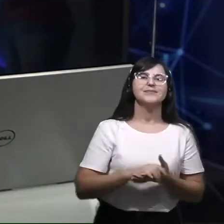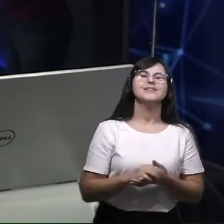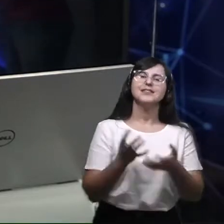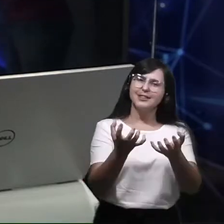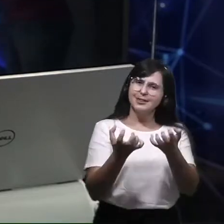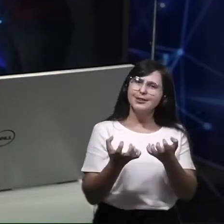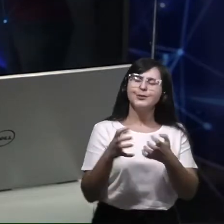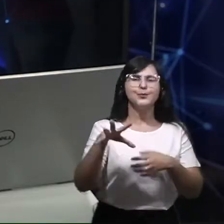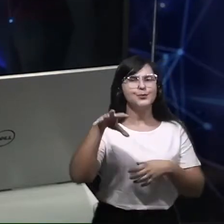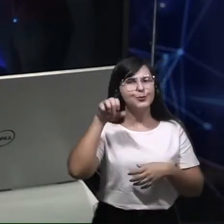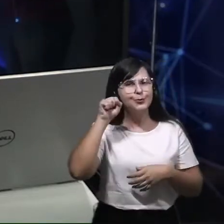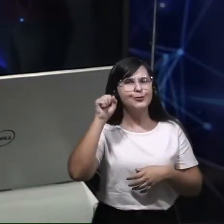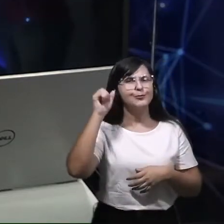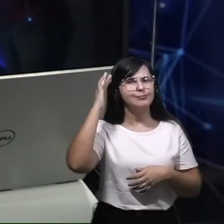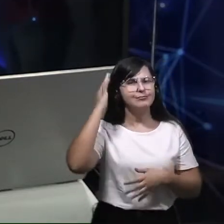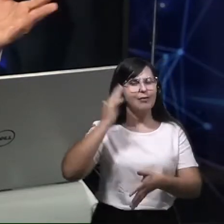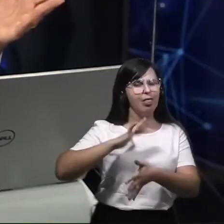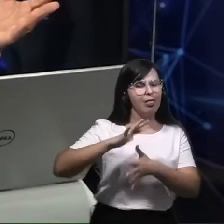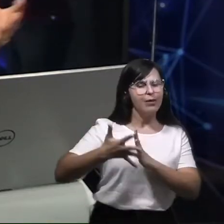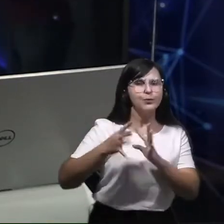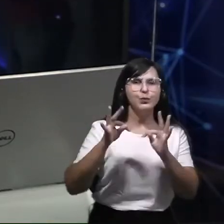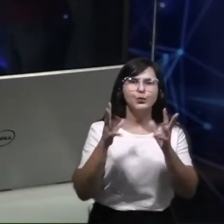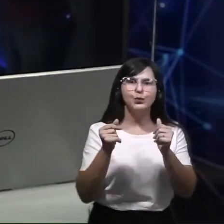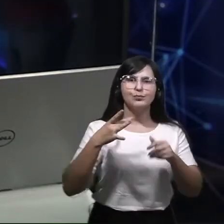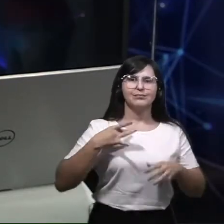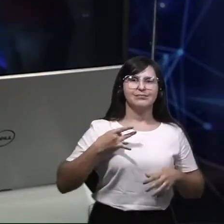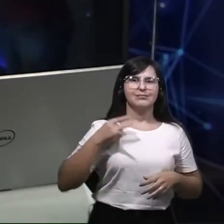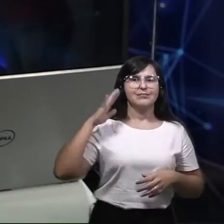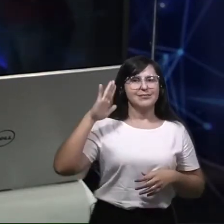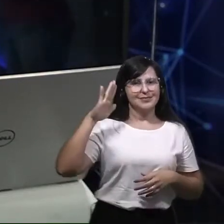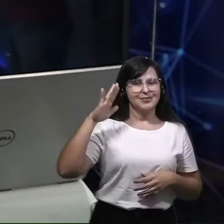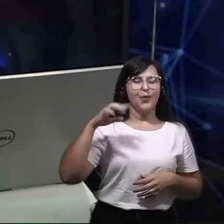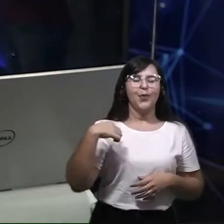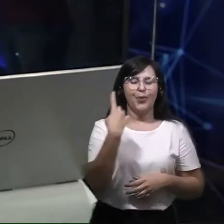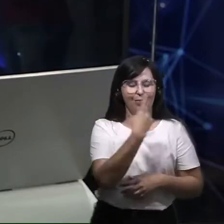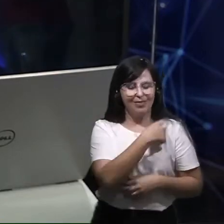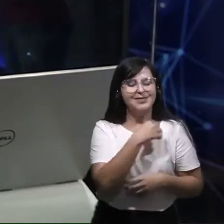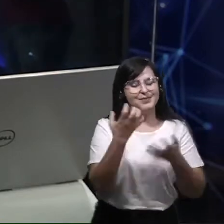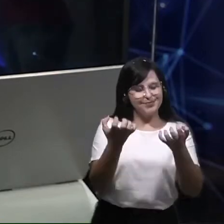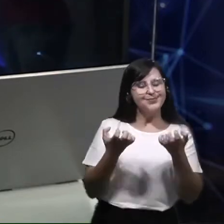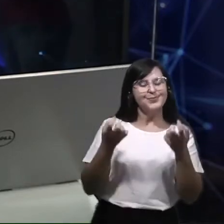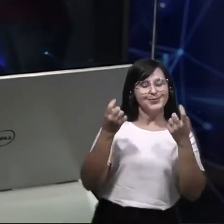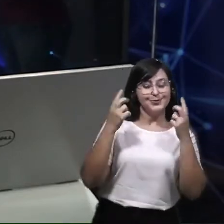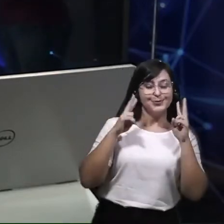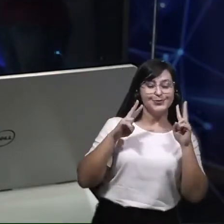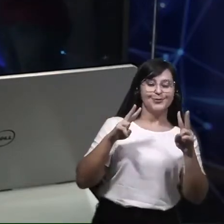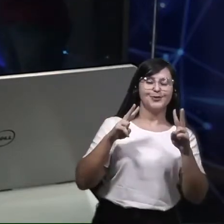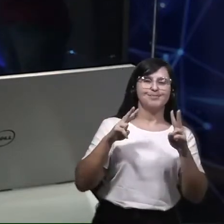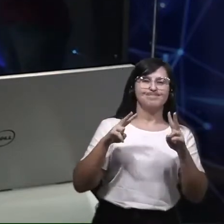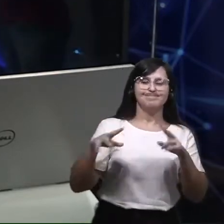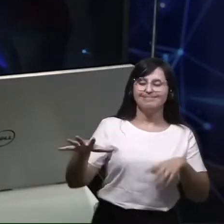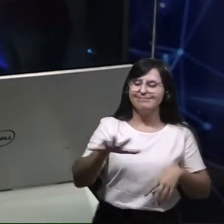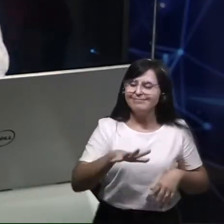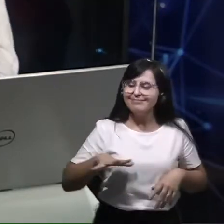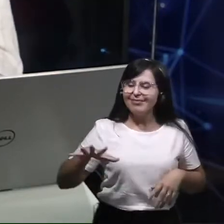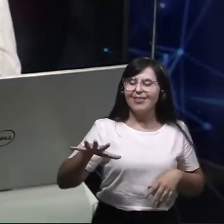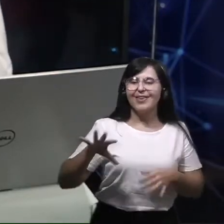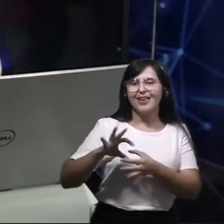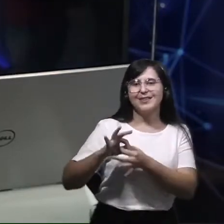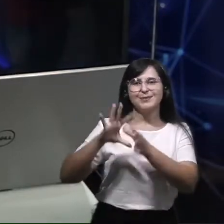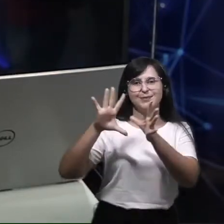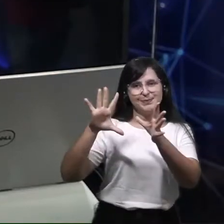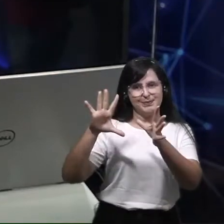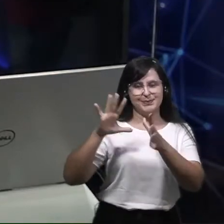ouvir os candidatos e conhecer as suas propostas. Essa é a nossa contribuição com o processo democrático nas eleições de 2020. Quero aqui